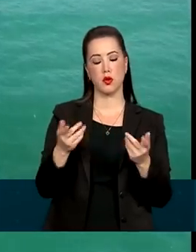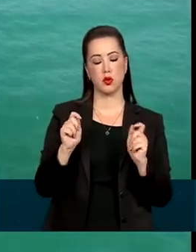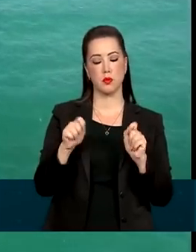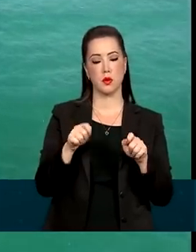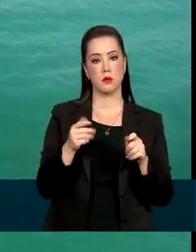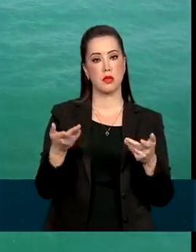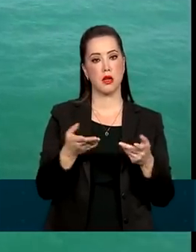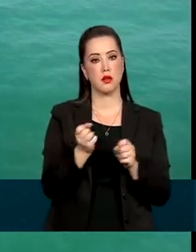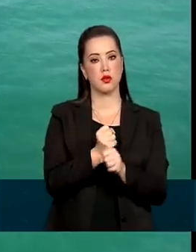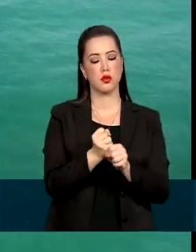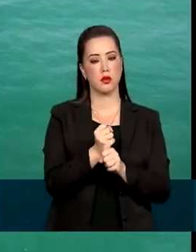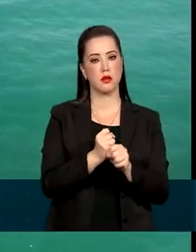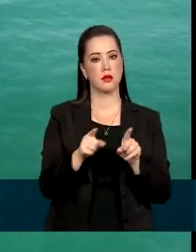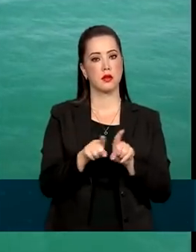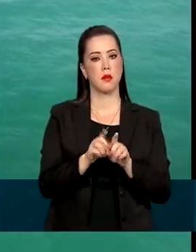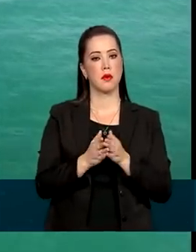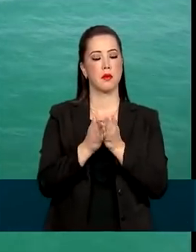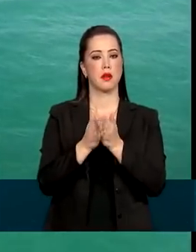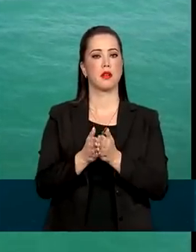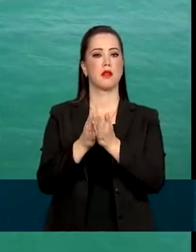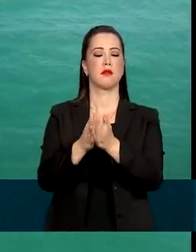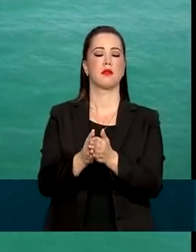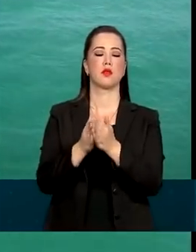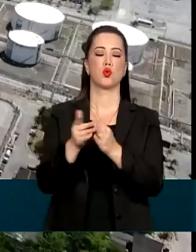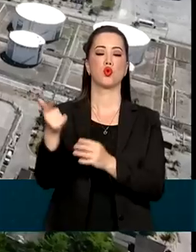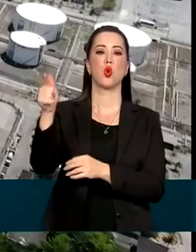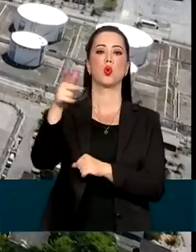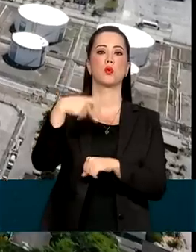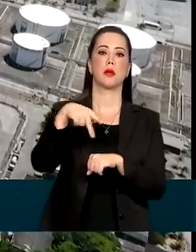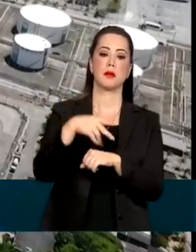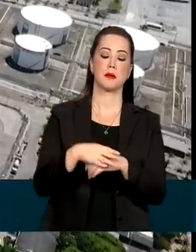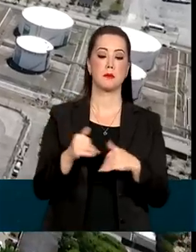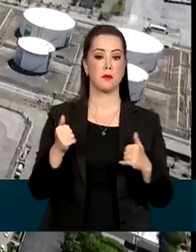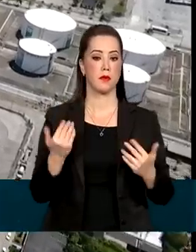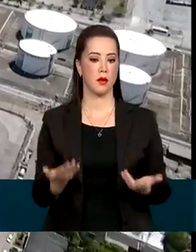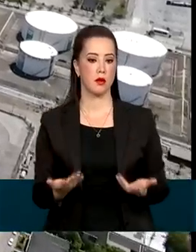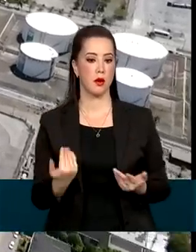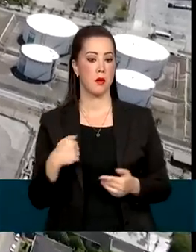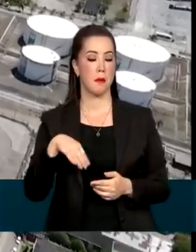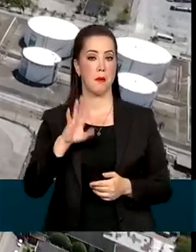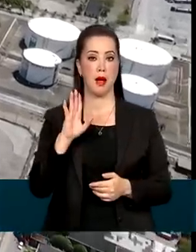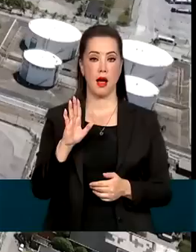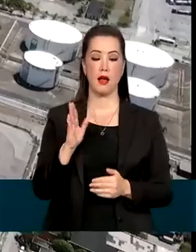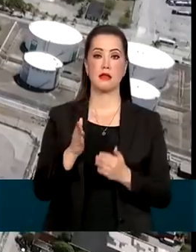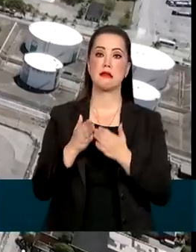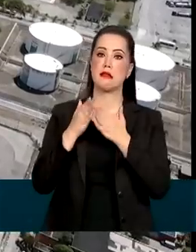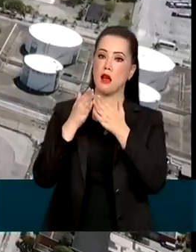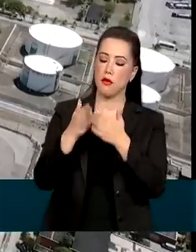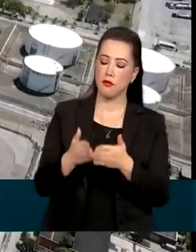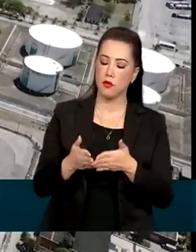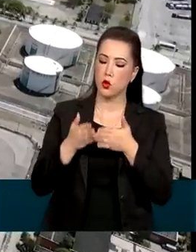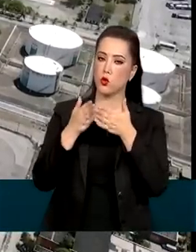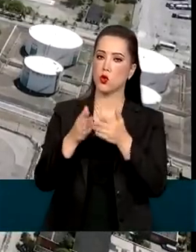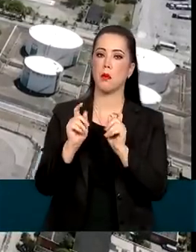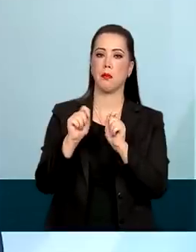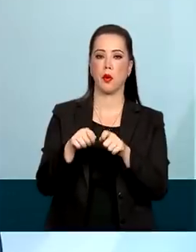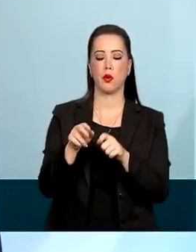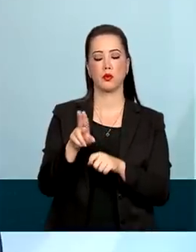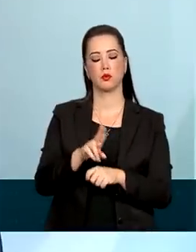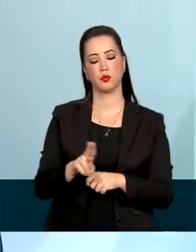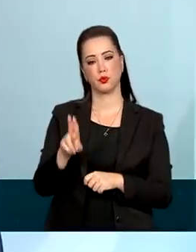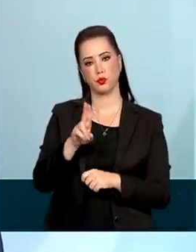permitida neste ano também para navios de origem internacional com isso ainda mais embarcações poderão participar do setor